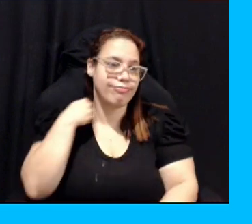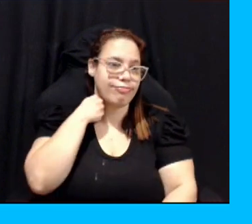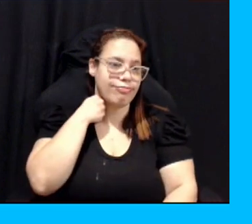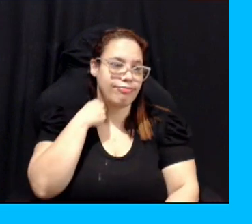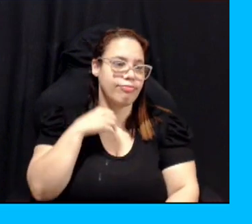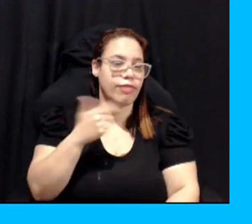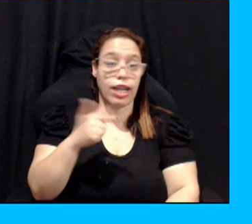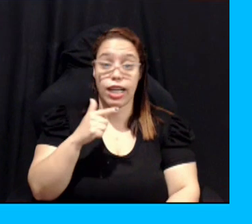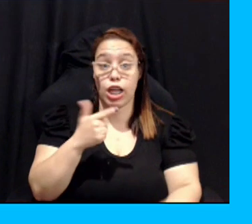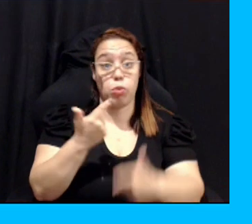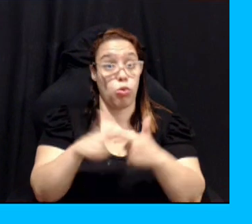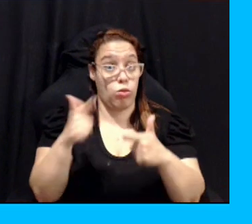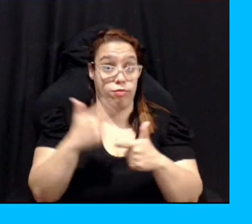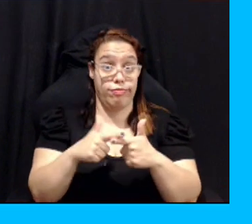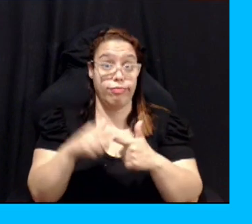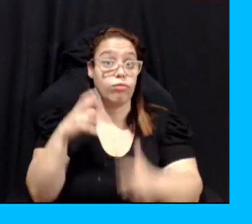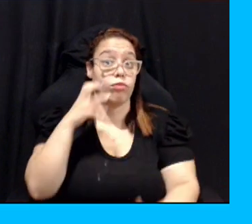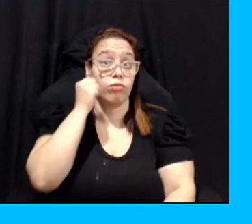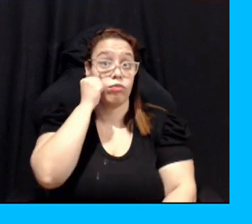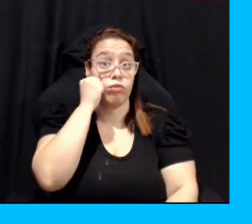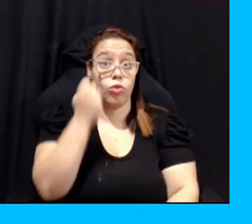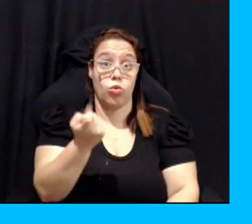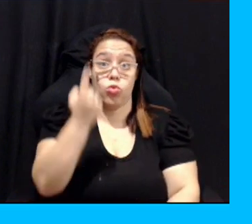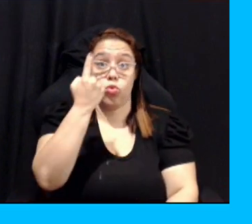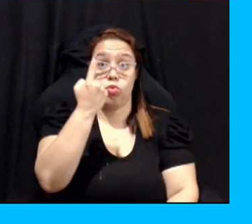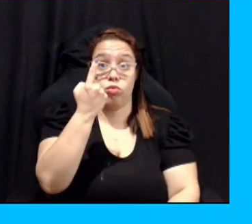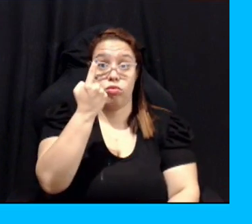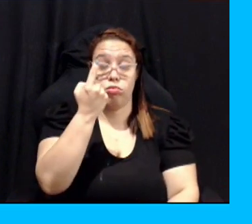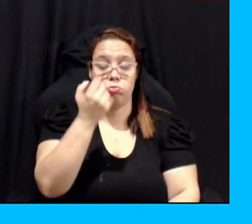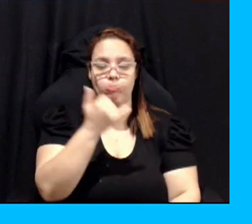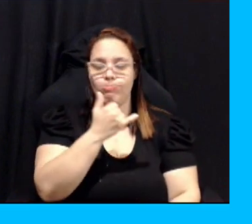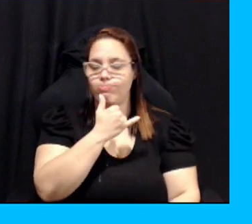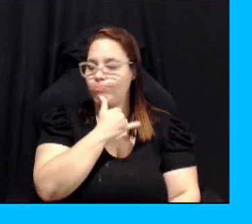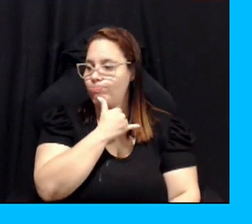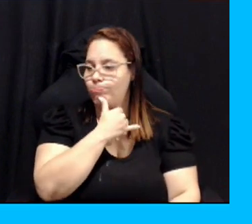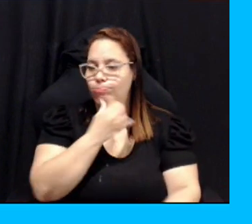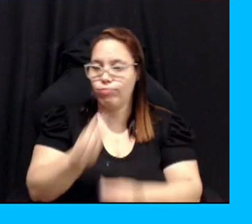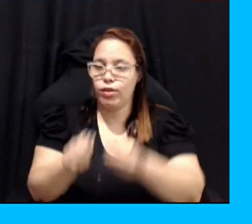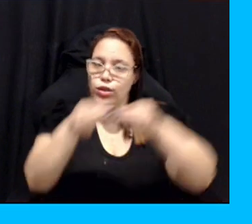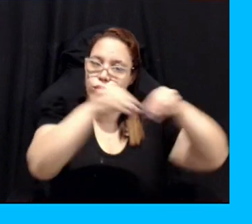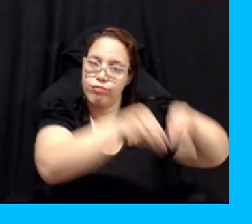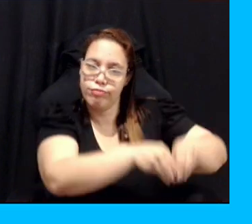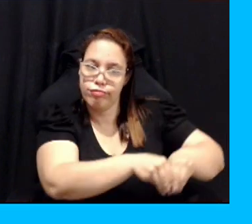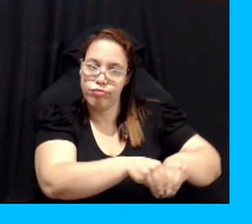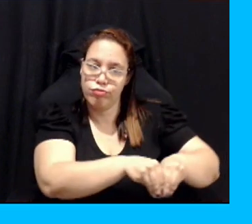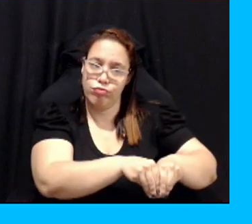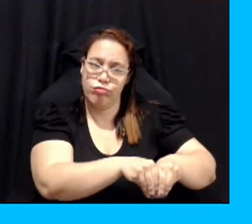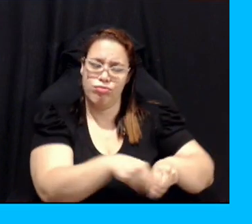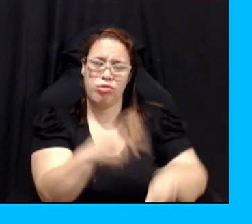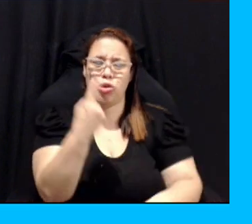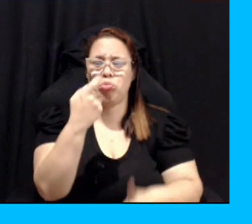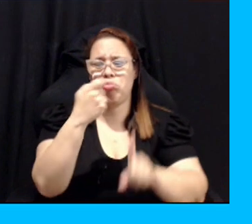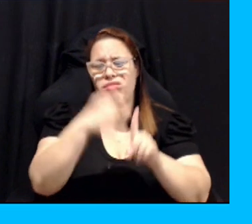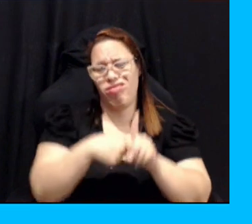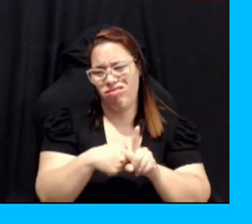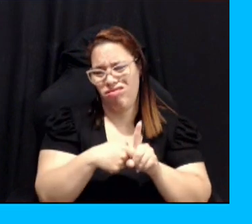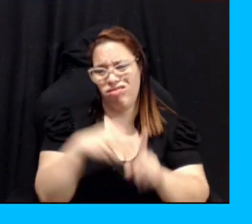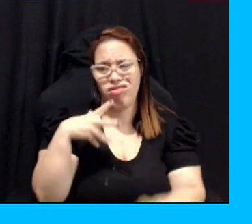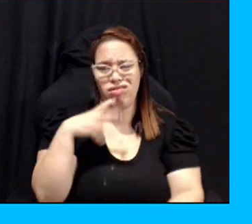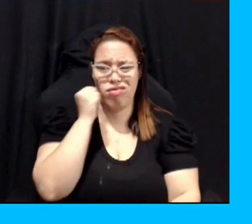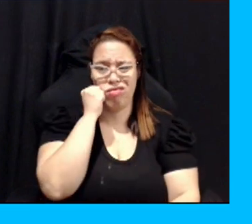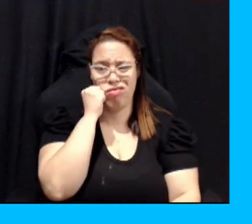sequelas. Foi adotado uma vez, mas infelizmente devolvido em menos de um mês. Quem adotá-lo deve